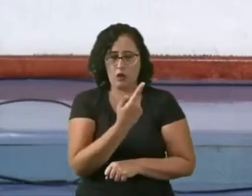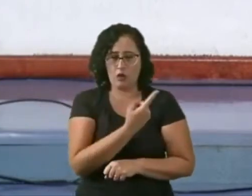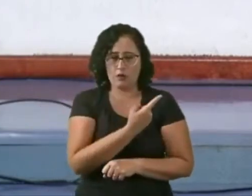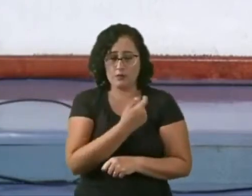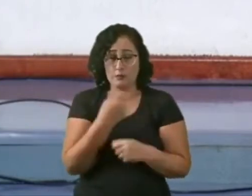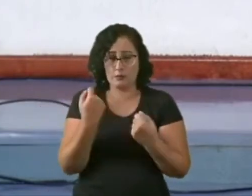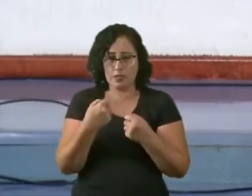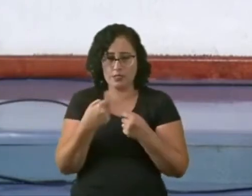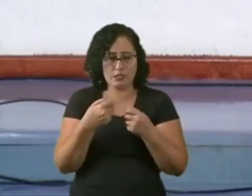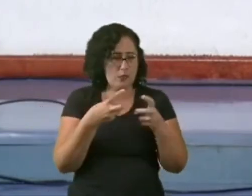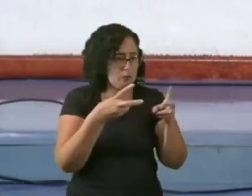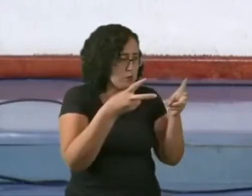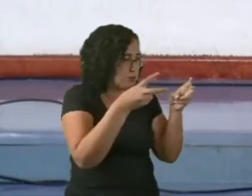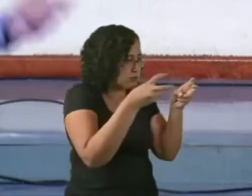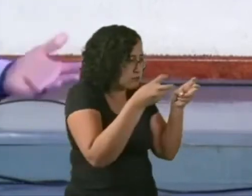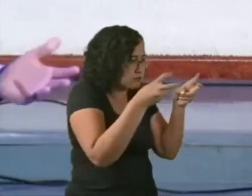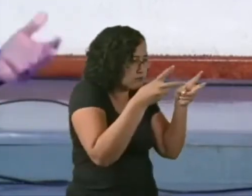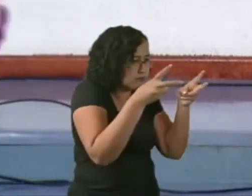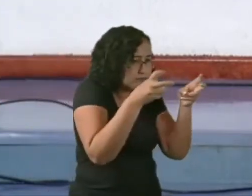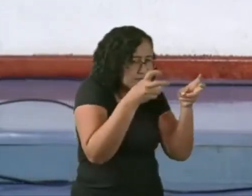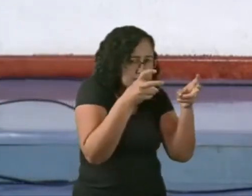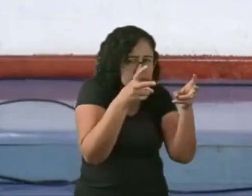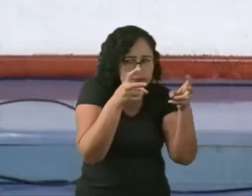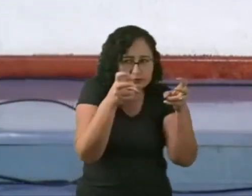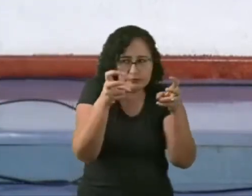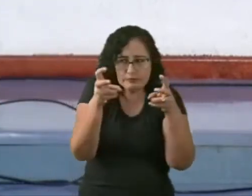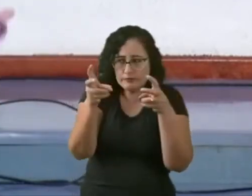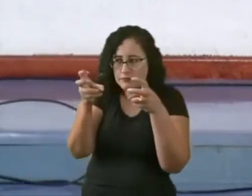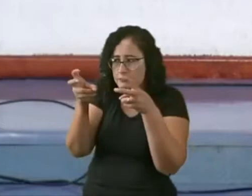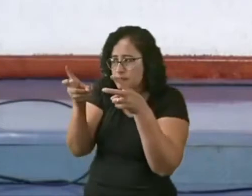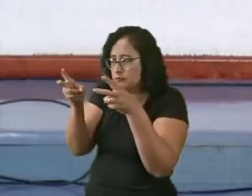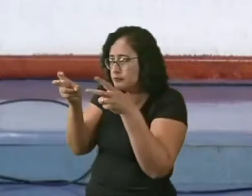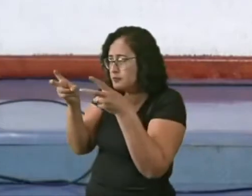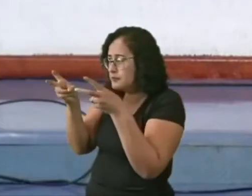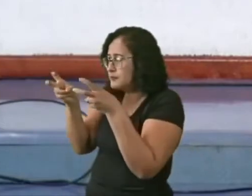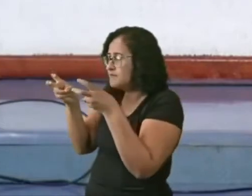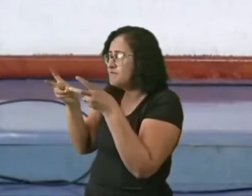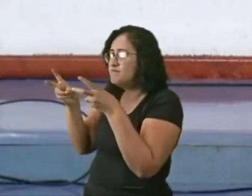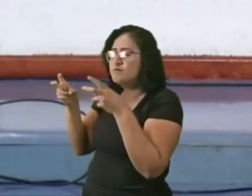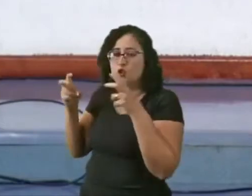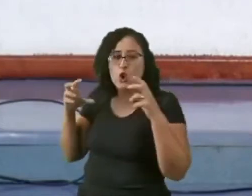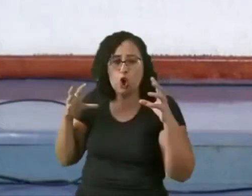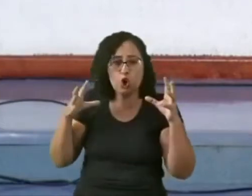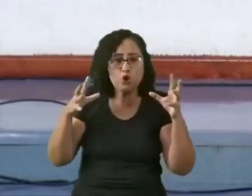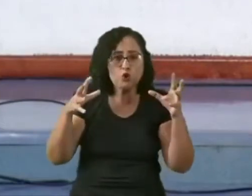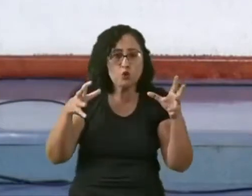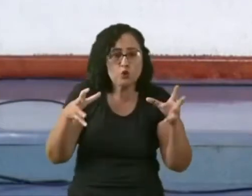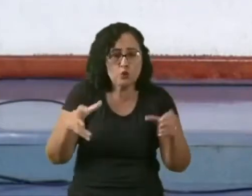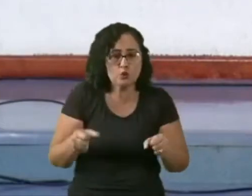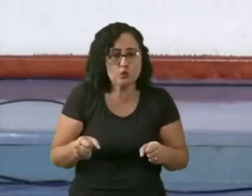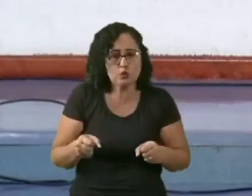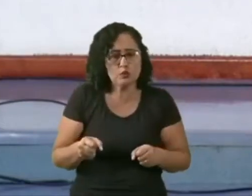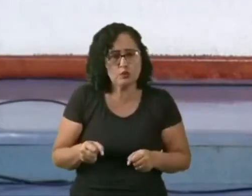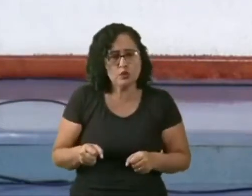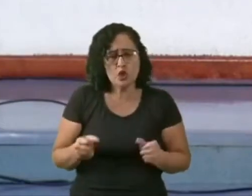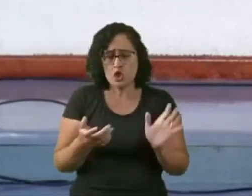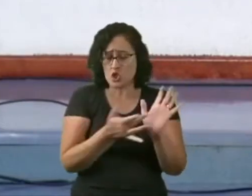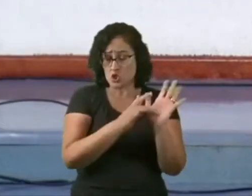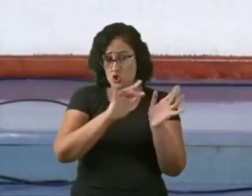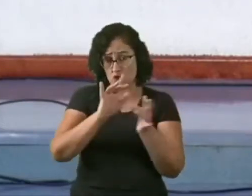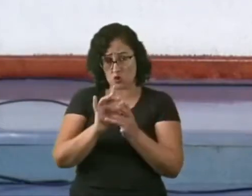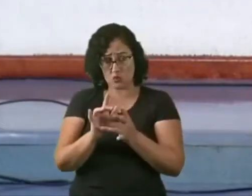passou, não só da morte, não só do sepultamento, mas também da ressurreição.